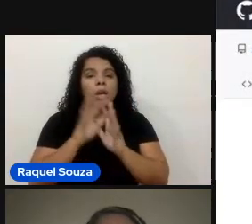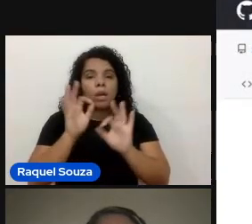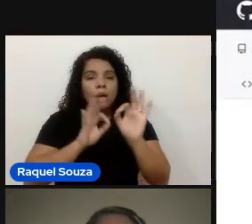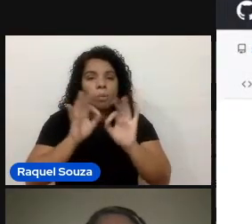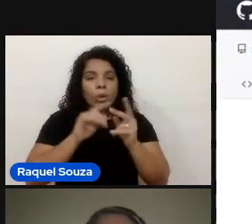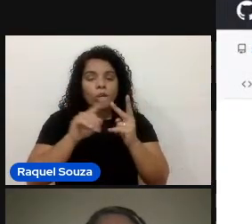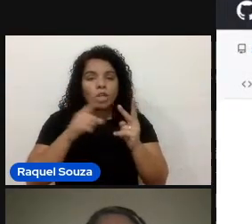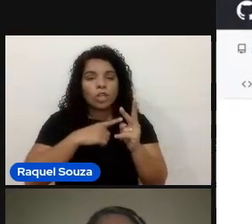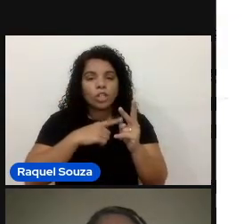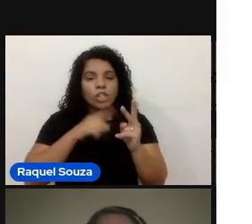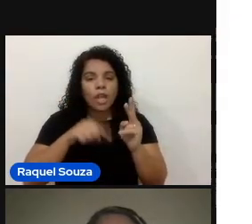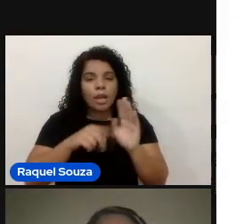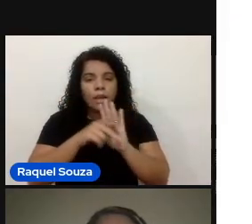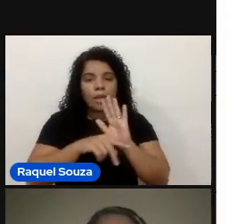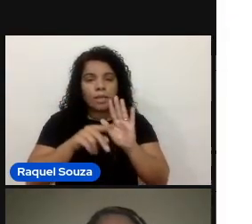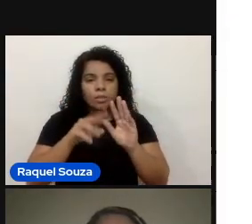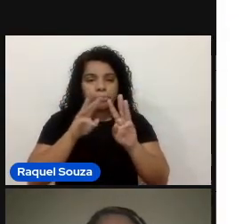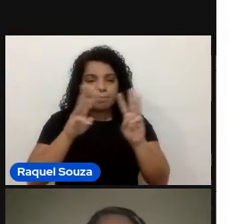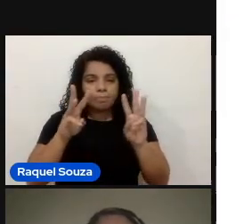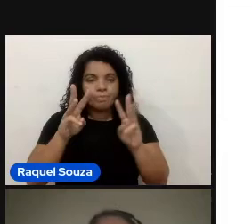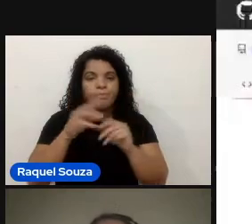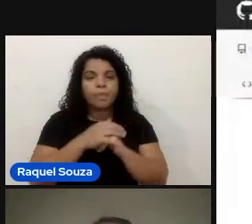principal.